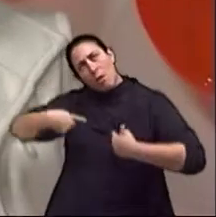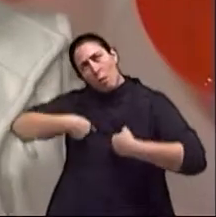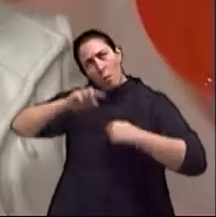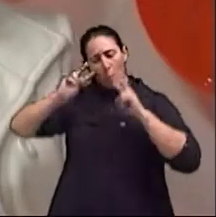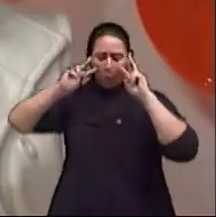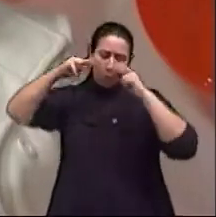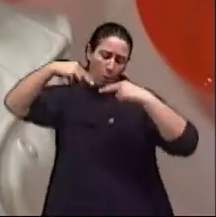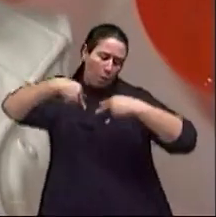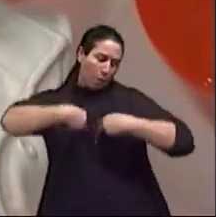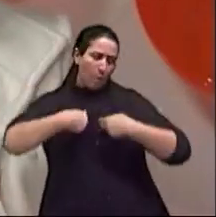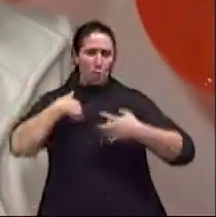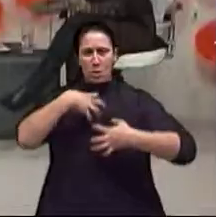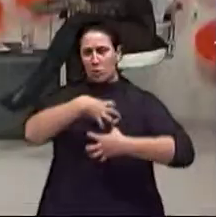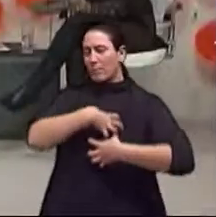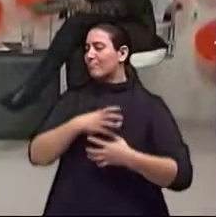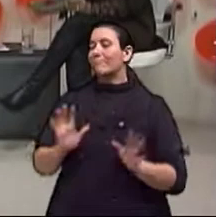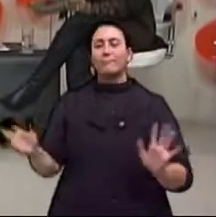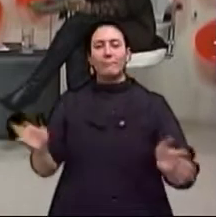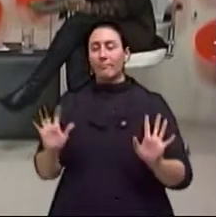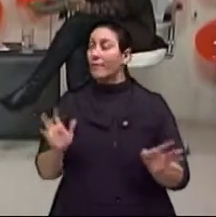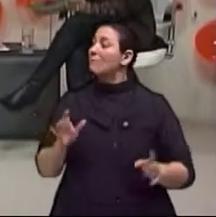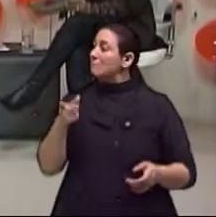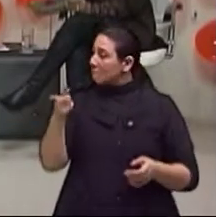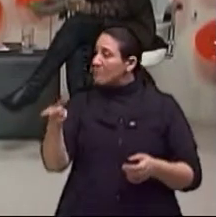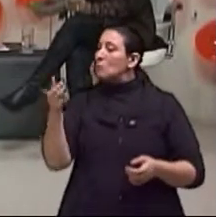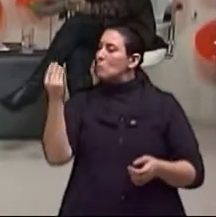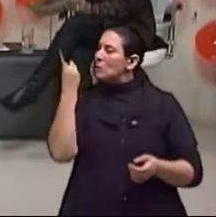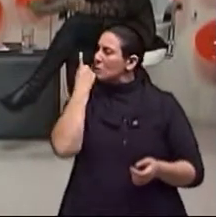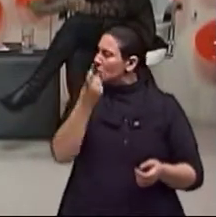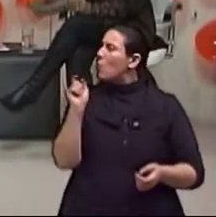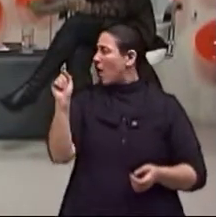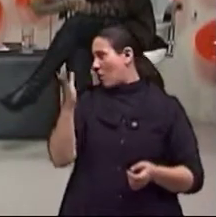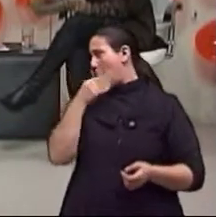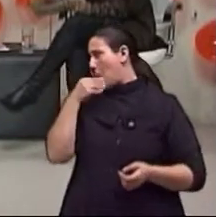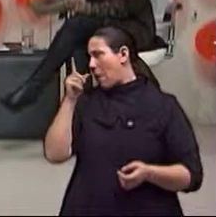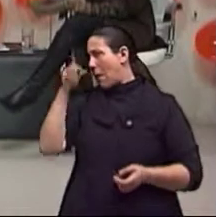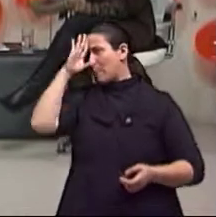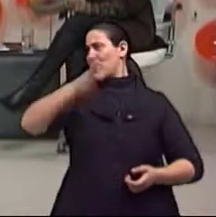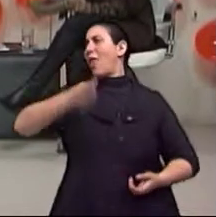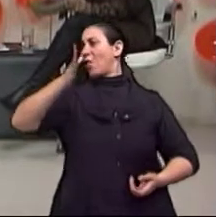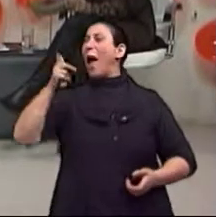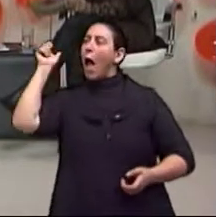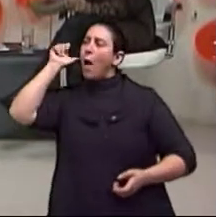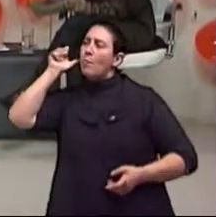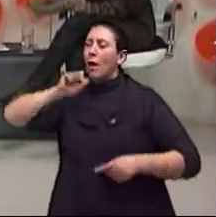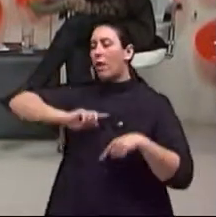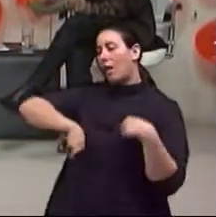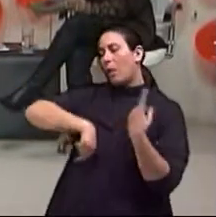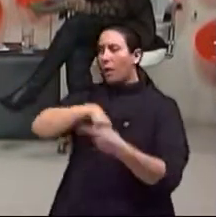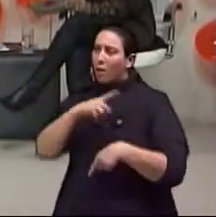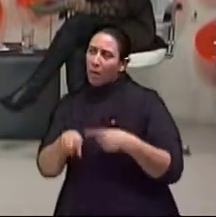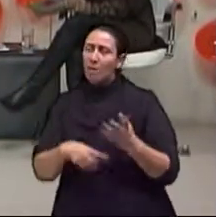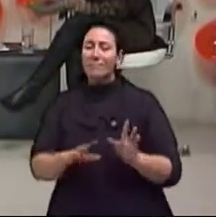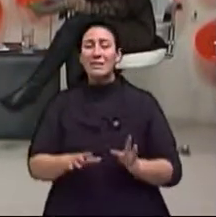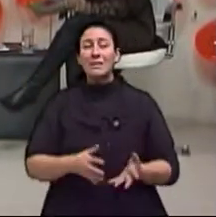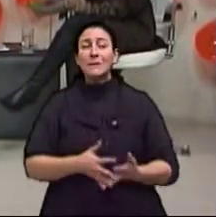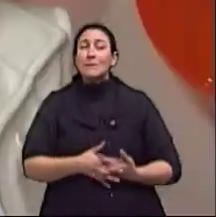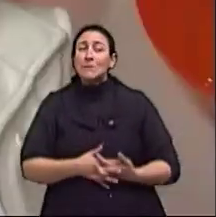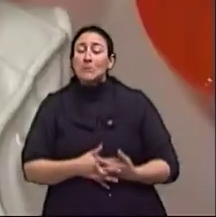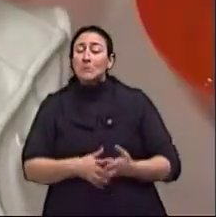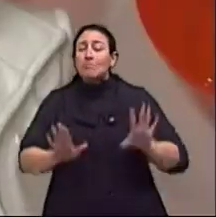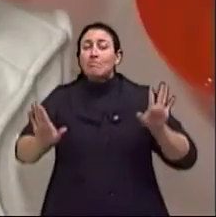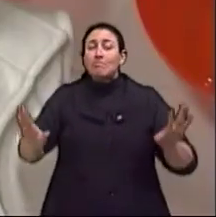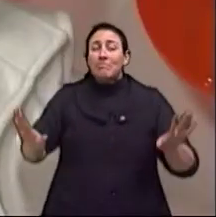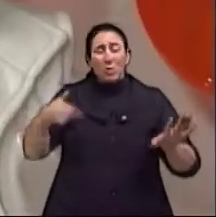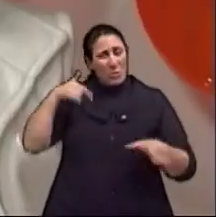dos seus sentimentos isso é porque uma das características não se concordam que o homem é mais objetivo que as mulheres e eu não sei se